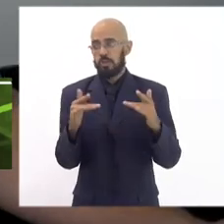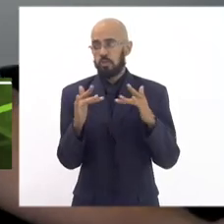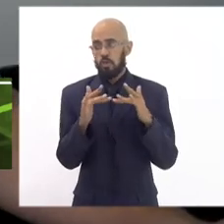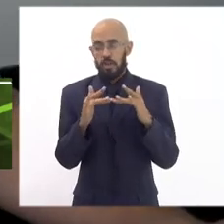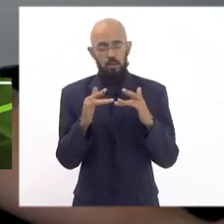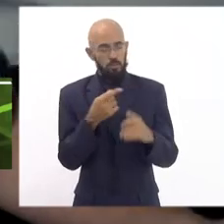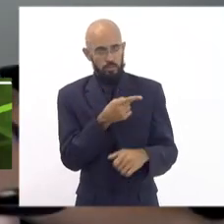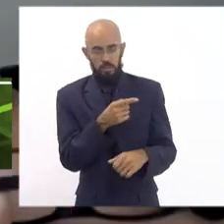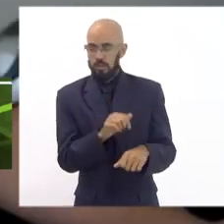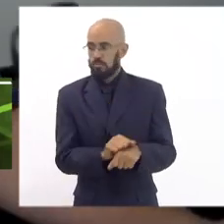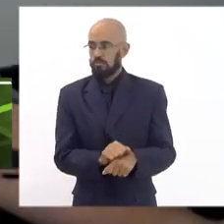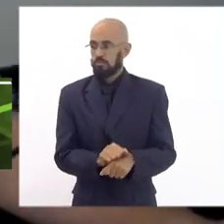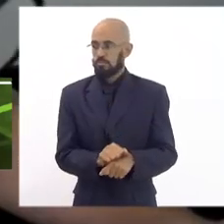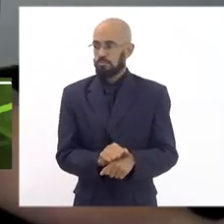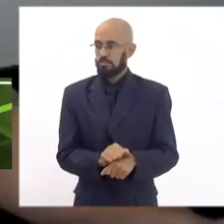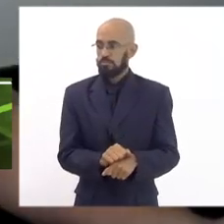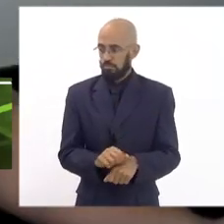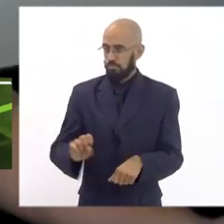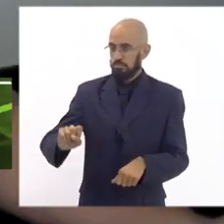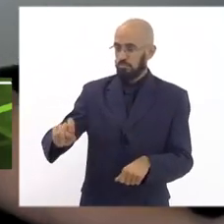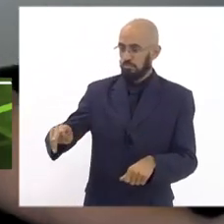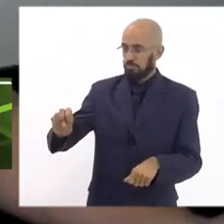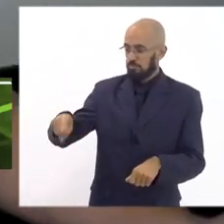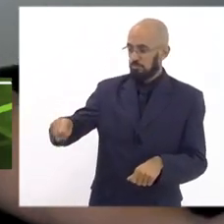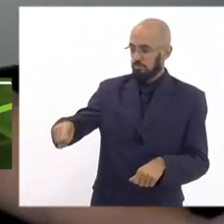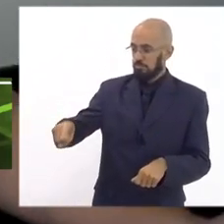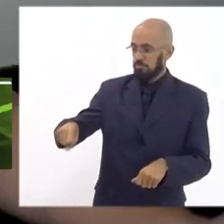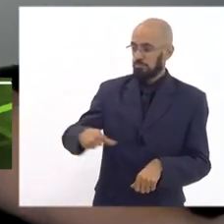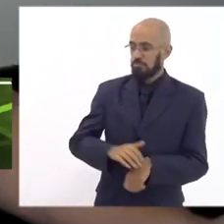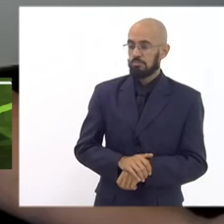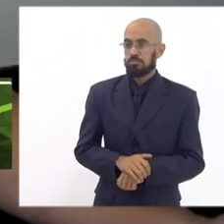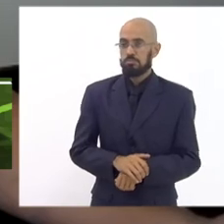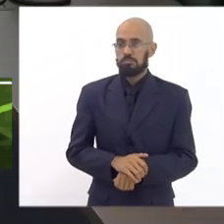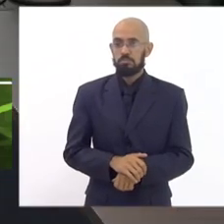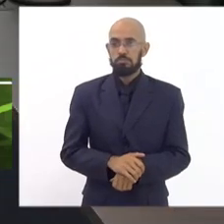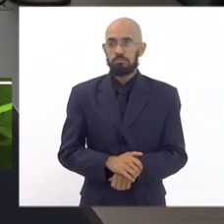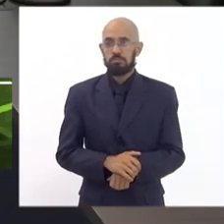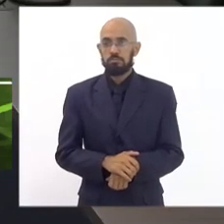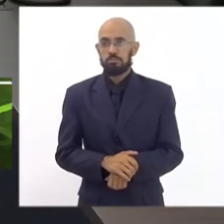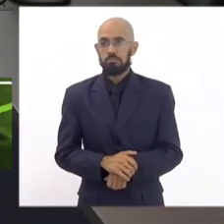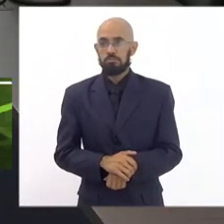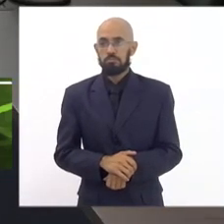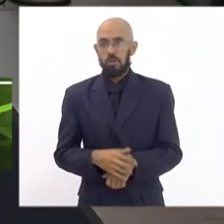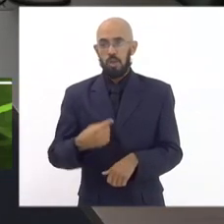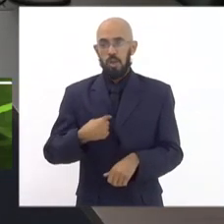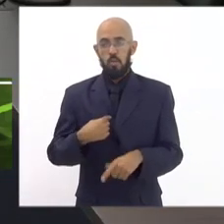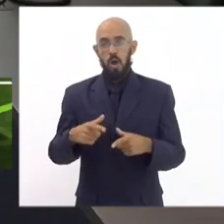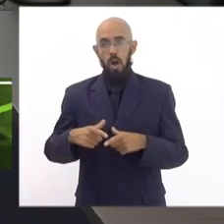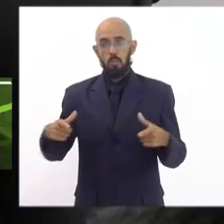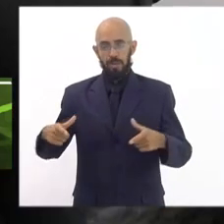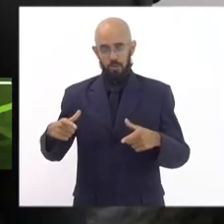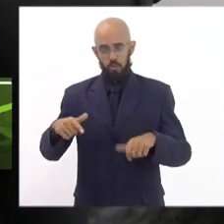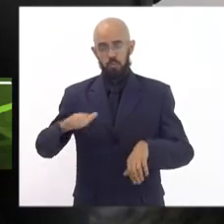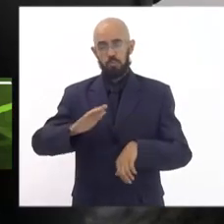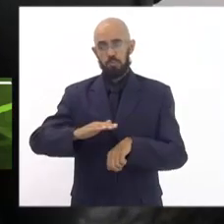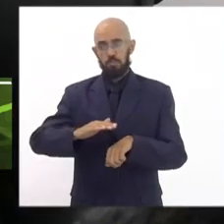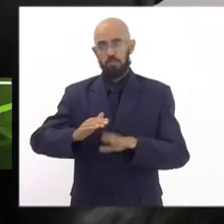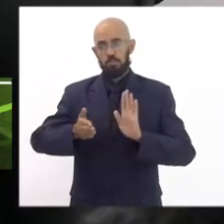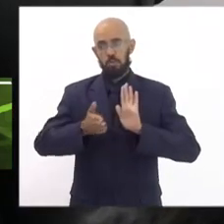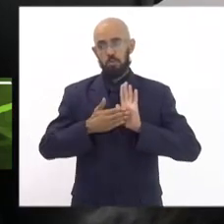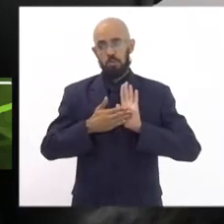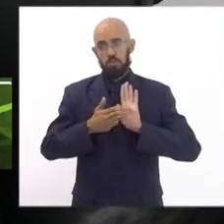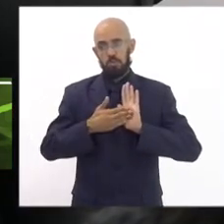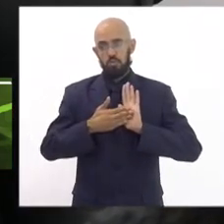Na pra hora. Examinarmos juntos assim, o conteúdo das propostas. Eu amplio o meu compromisso. Como já está nas